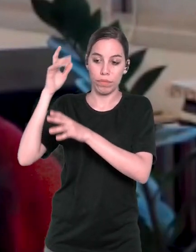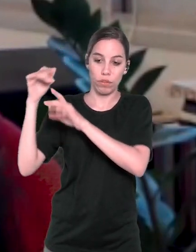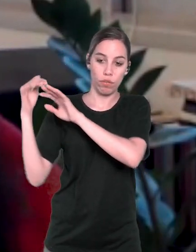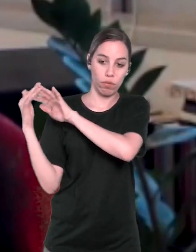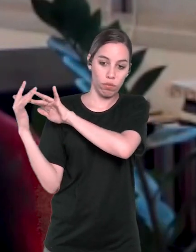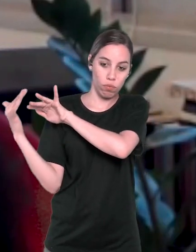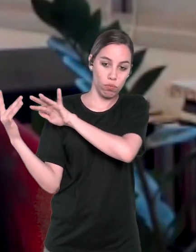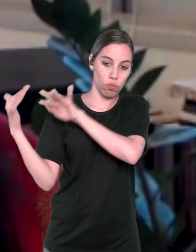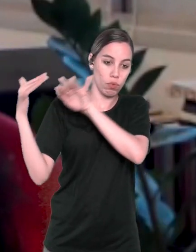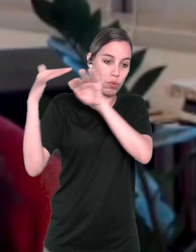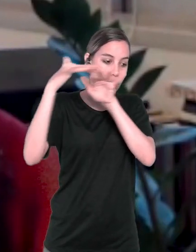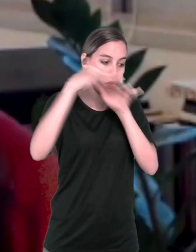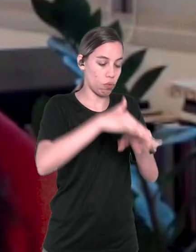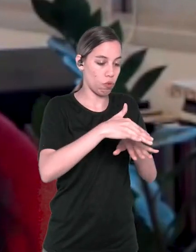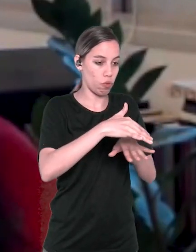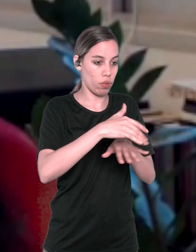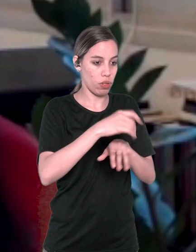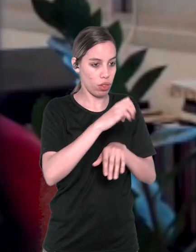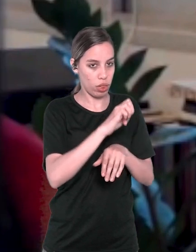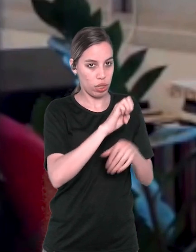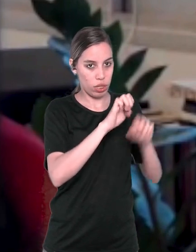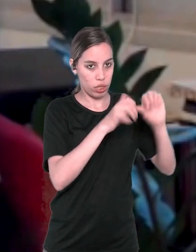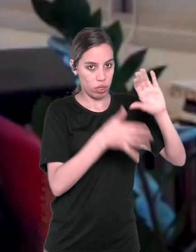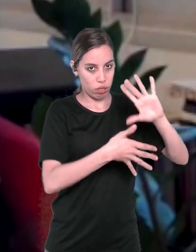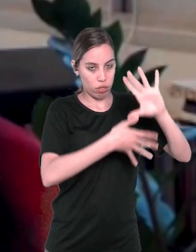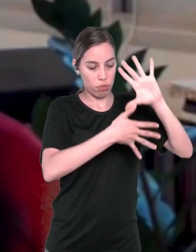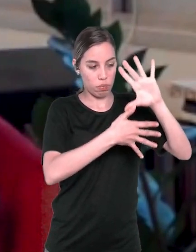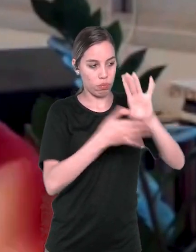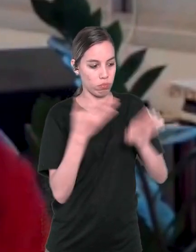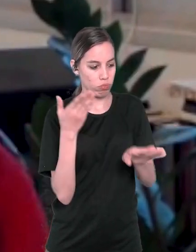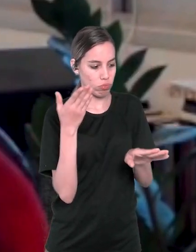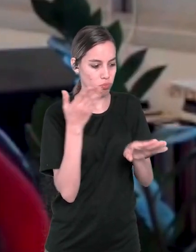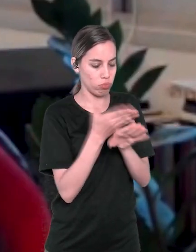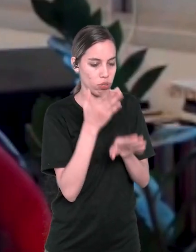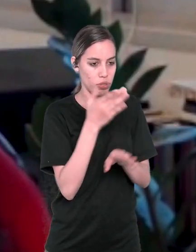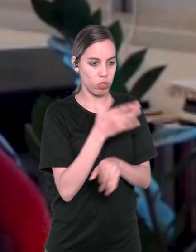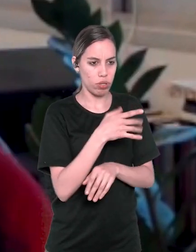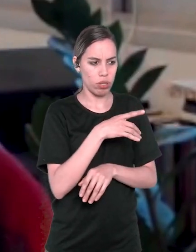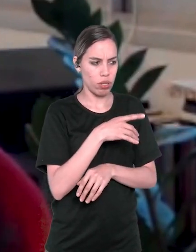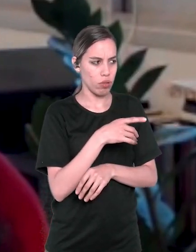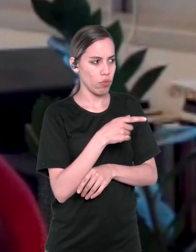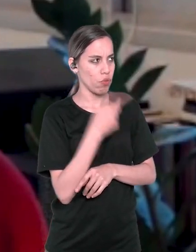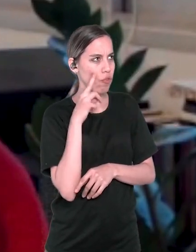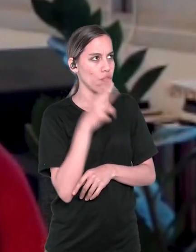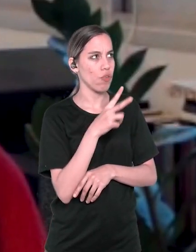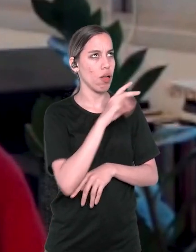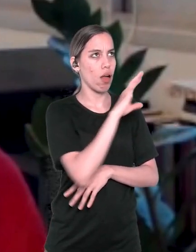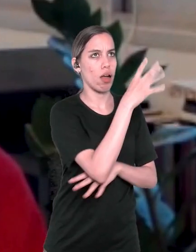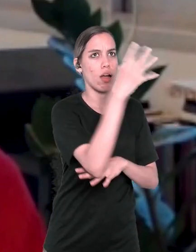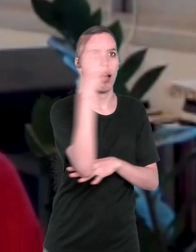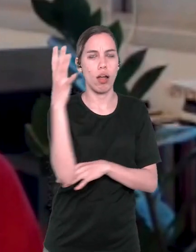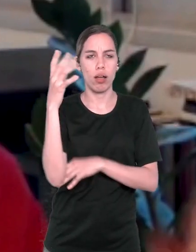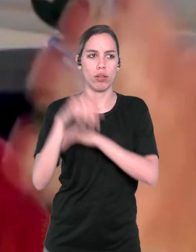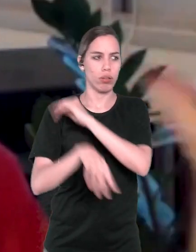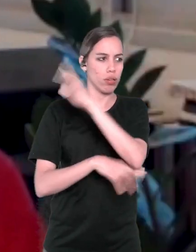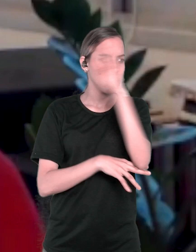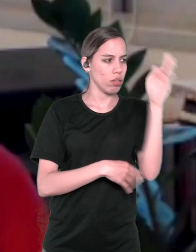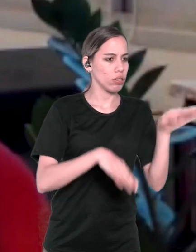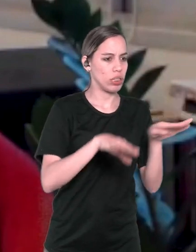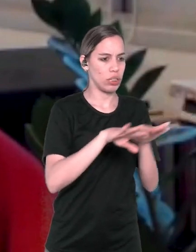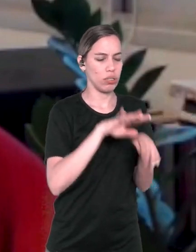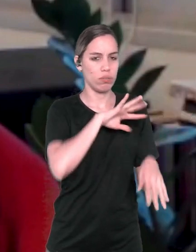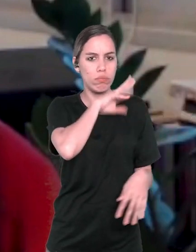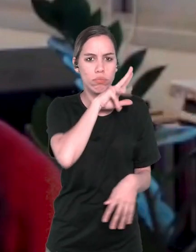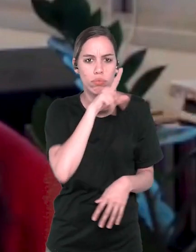uma fauna, né, que para eles era fantástica, e descreveram, né, os bichos